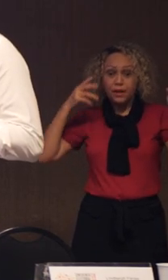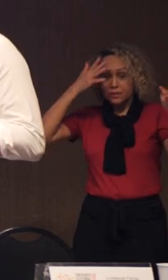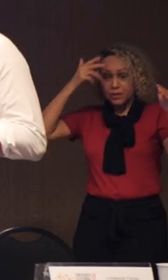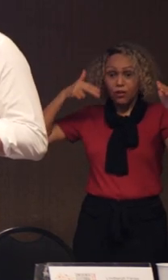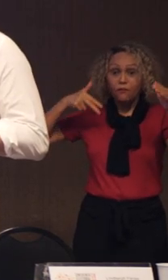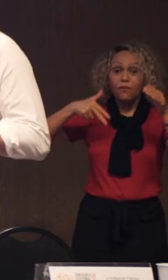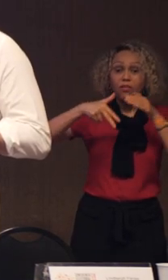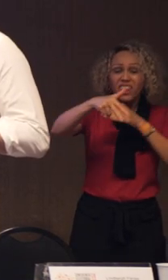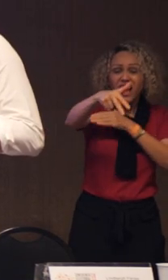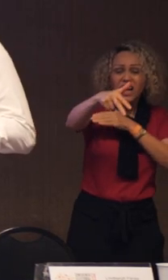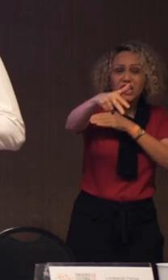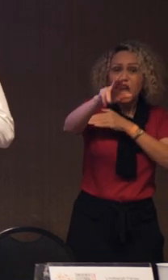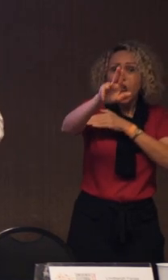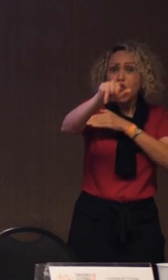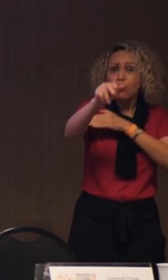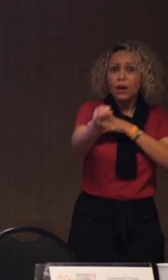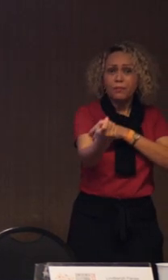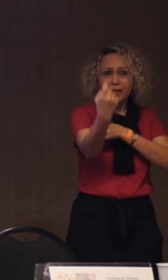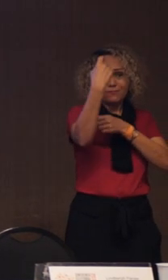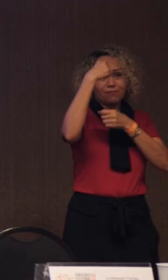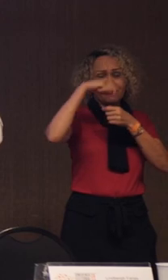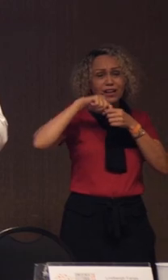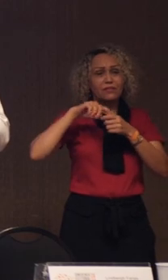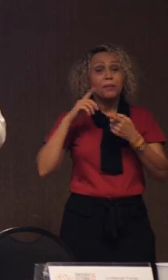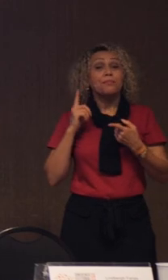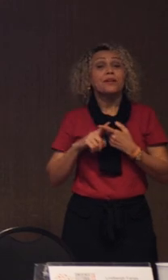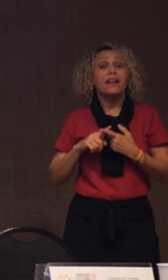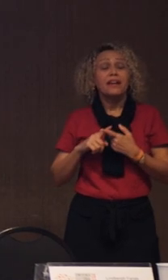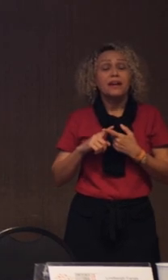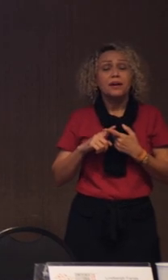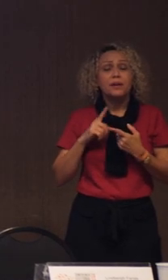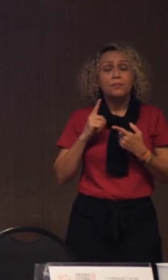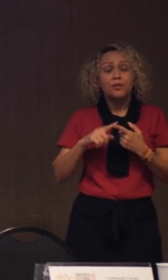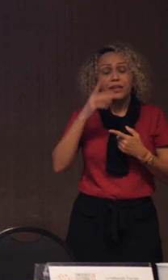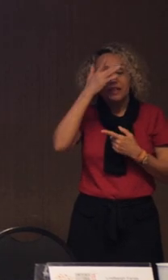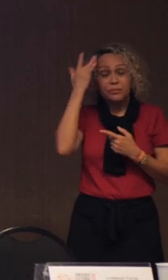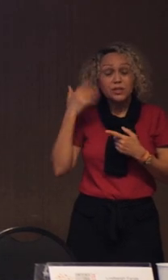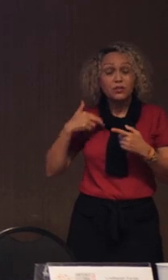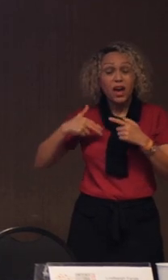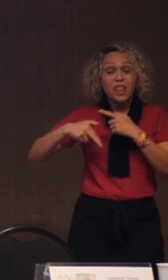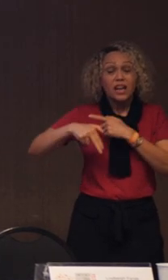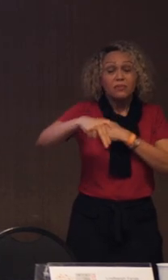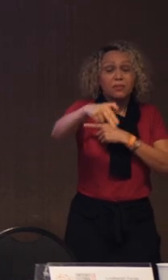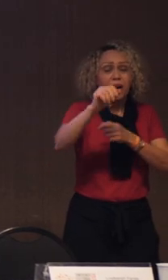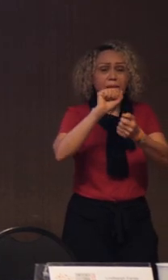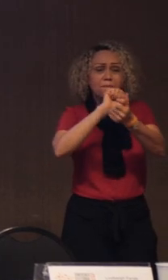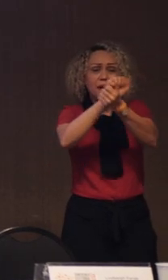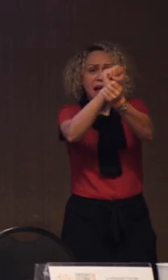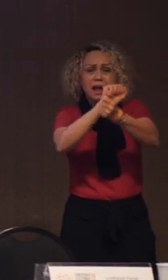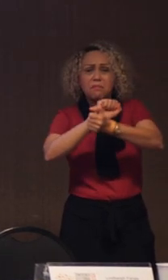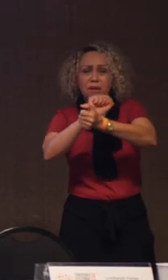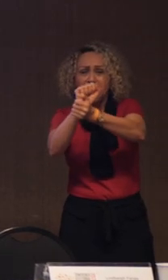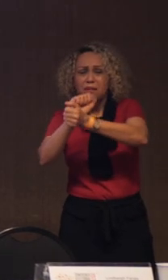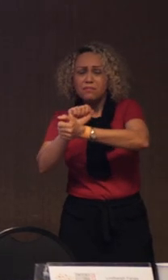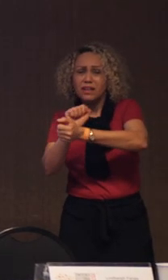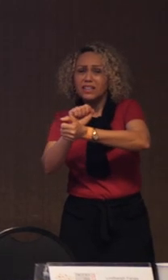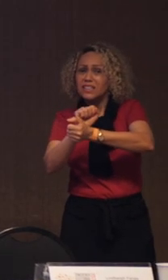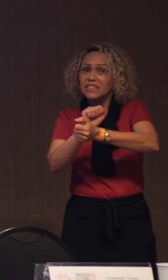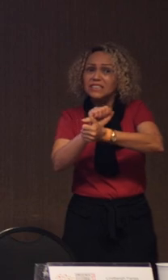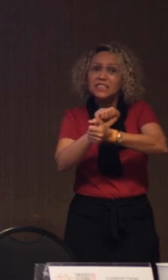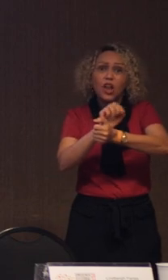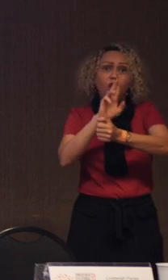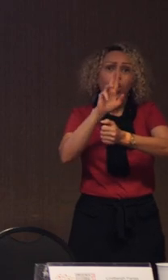suas comunidades. E ele foi como presidente pedir perdão aos africanos pela